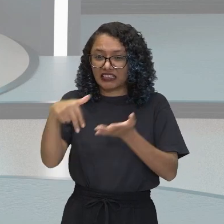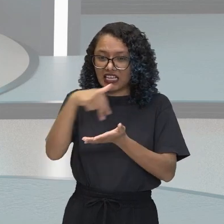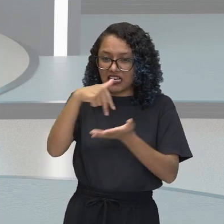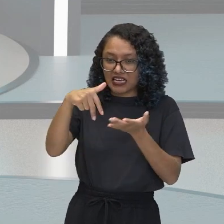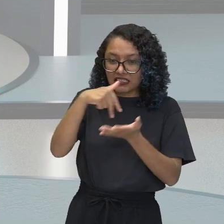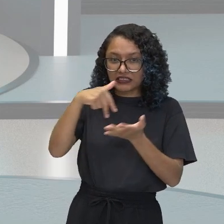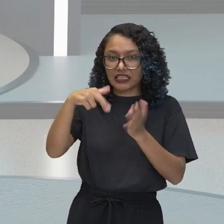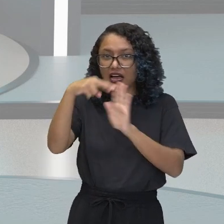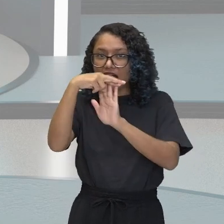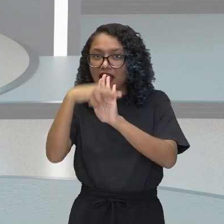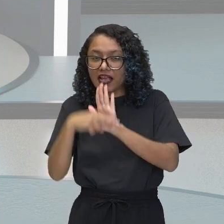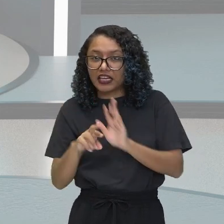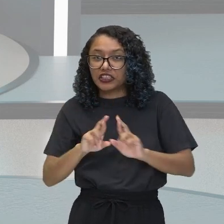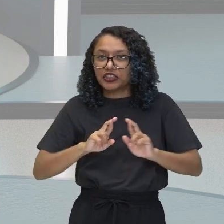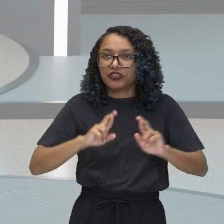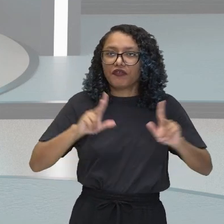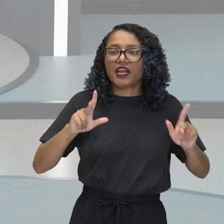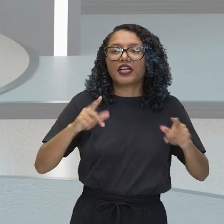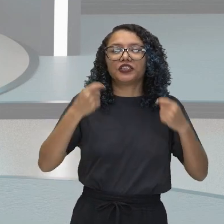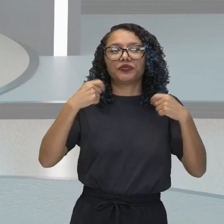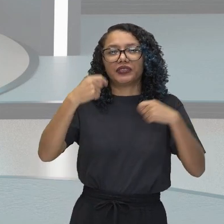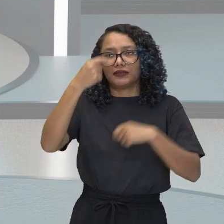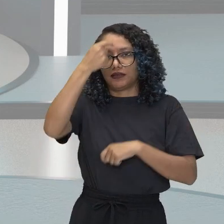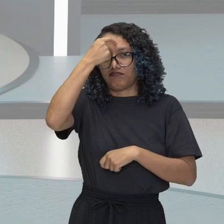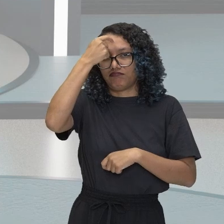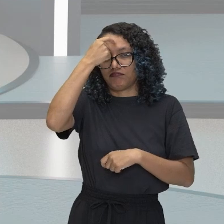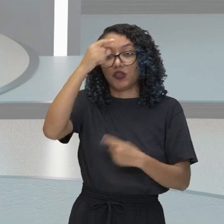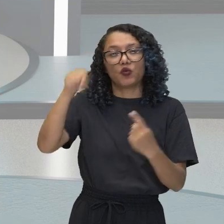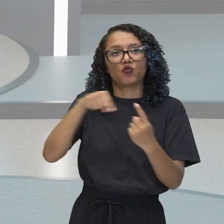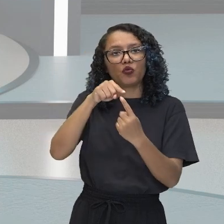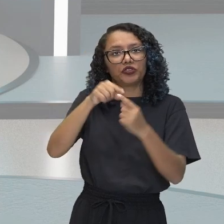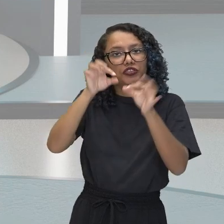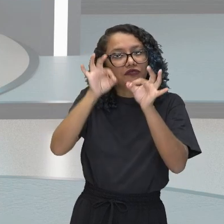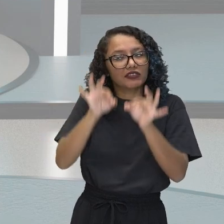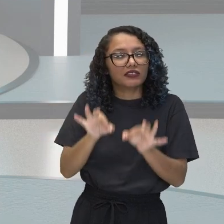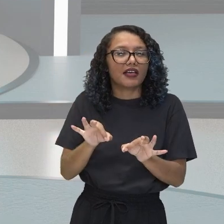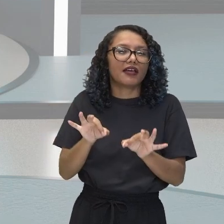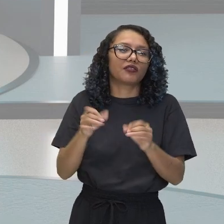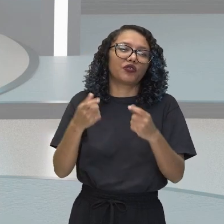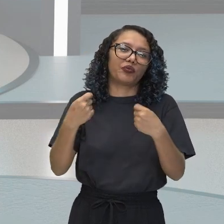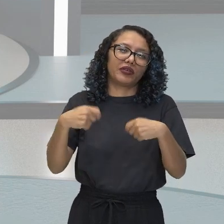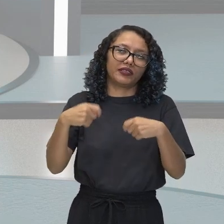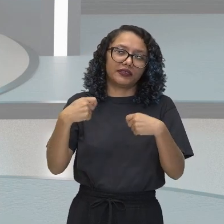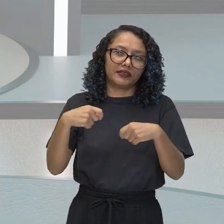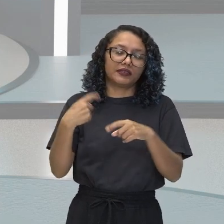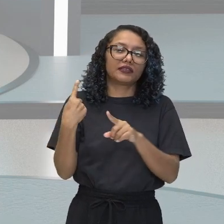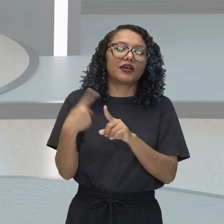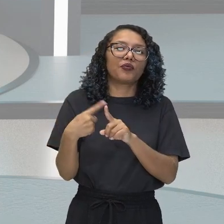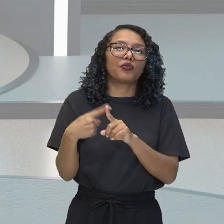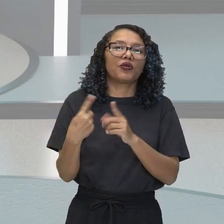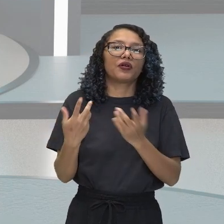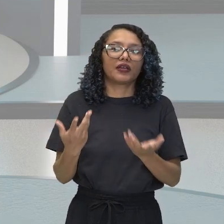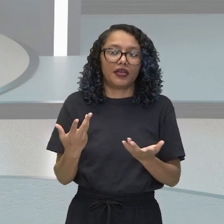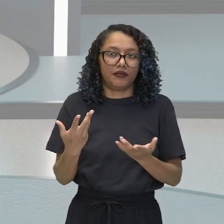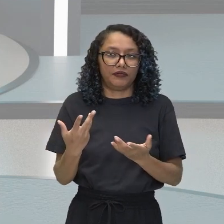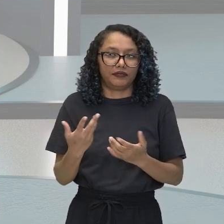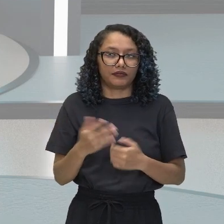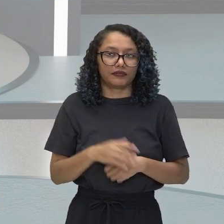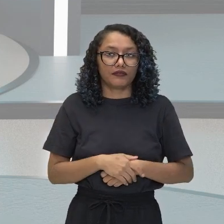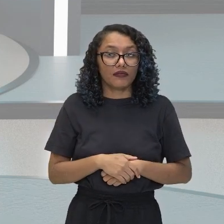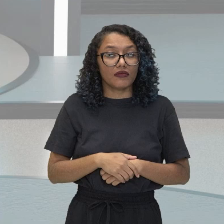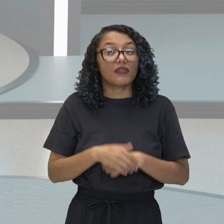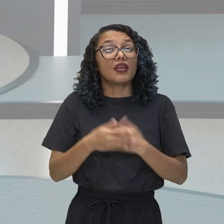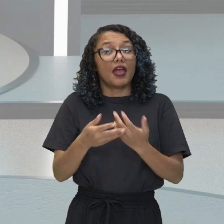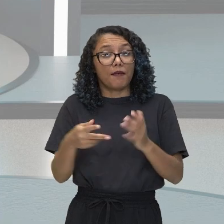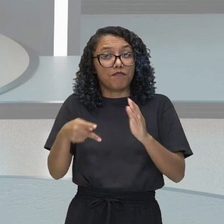que você faça isso consciente, com um objetivo, com um propósito, porque isso vai fazer parte da cultura